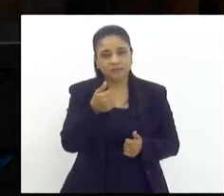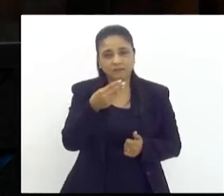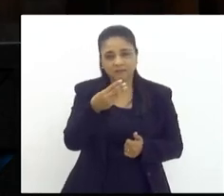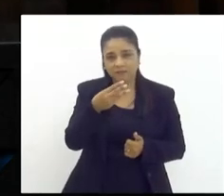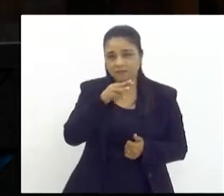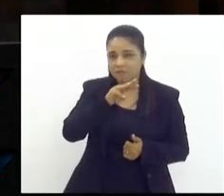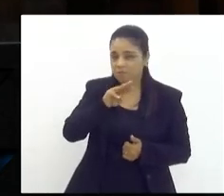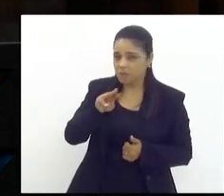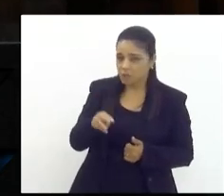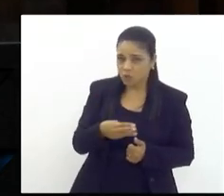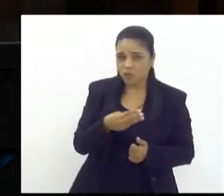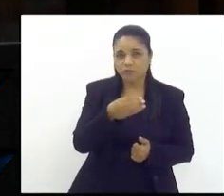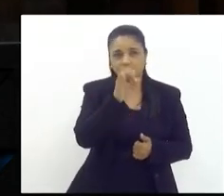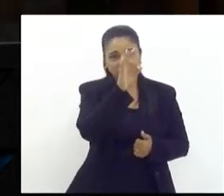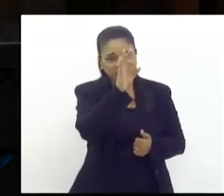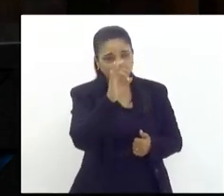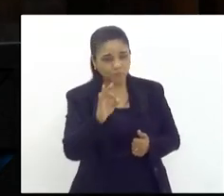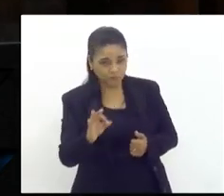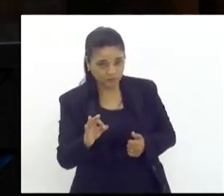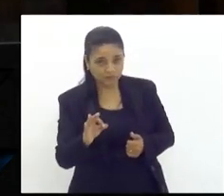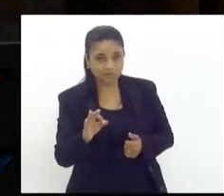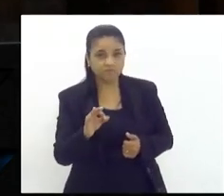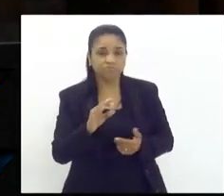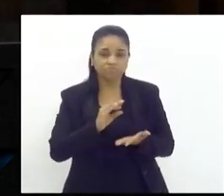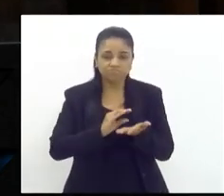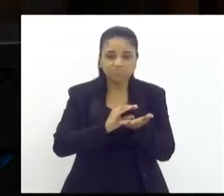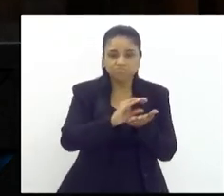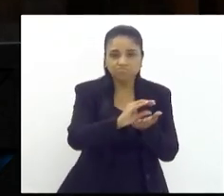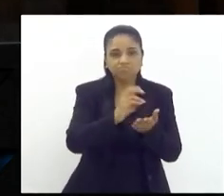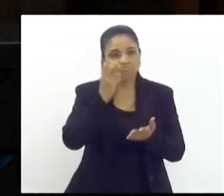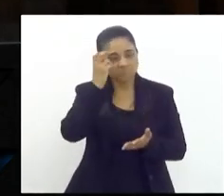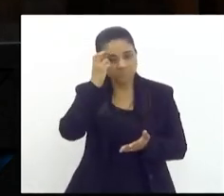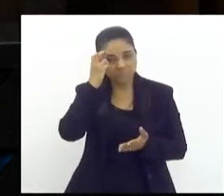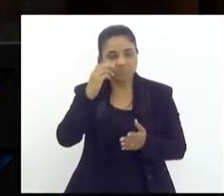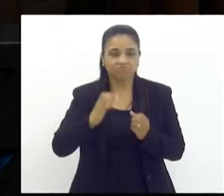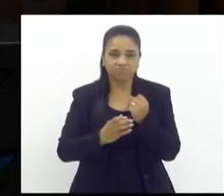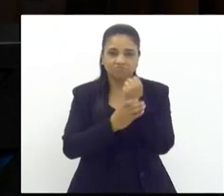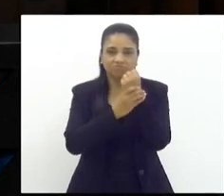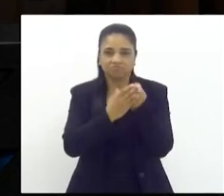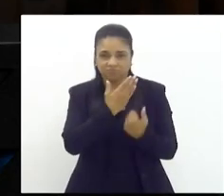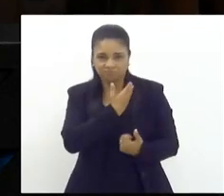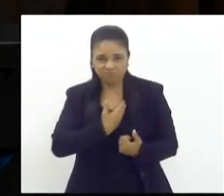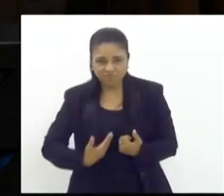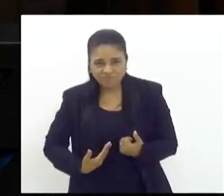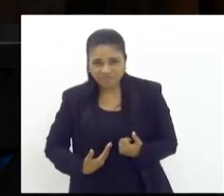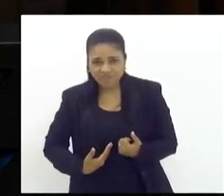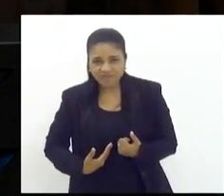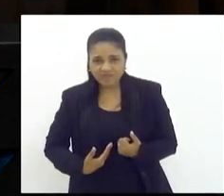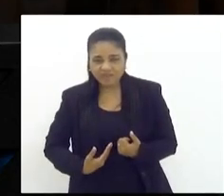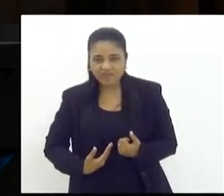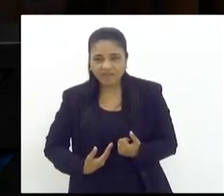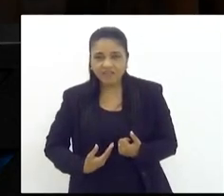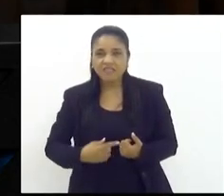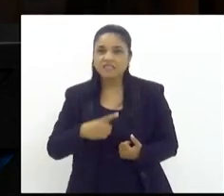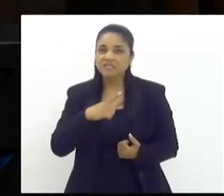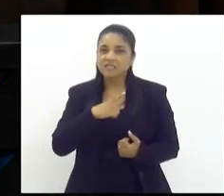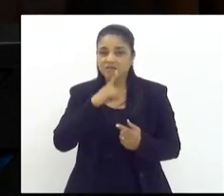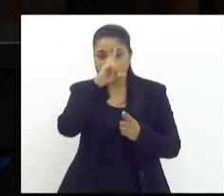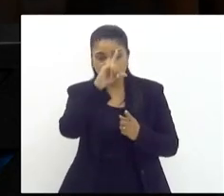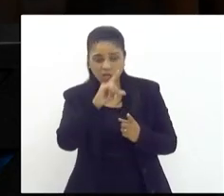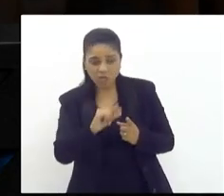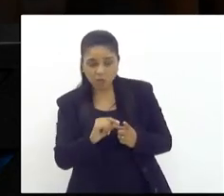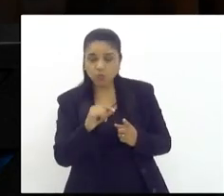13% do que foi empenhado para o programa de inteligência Ou seja a gente teve uma redução